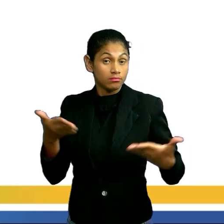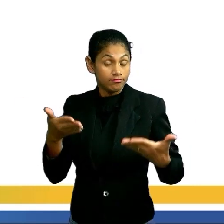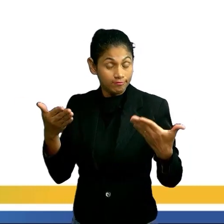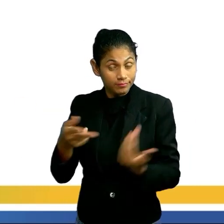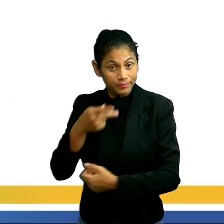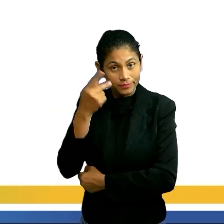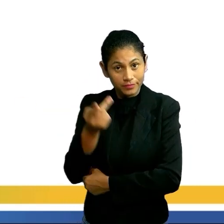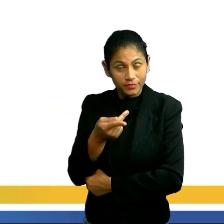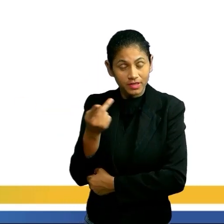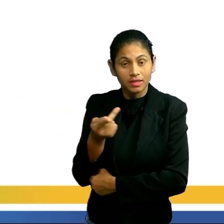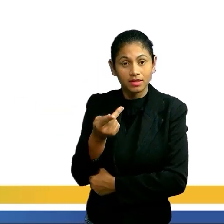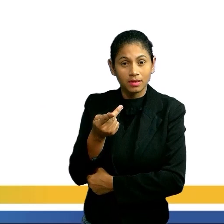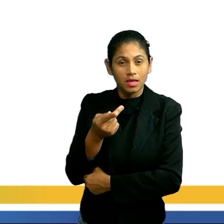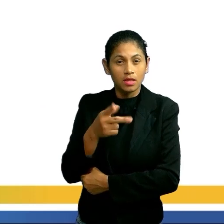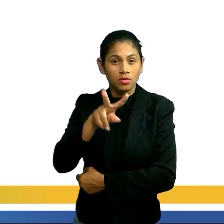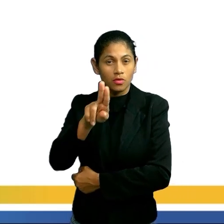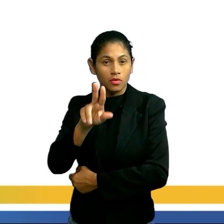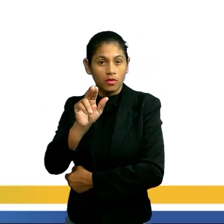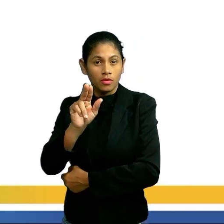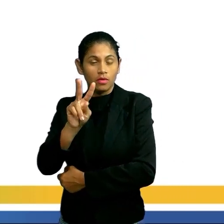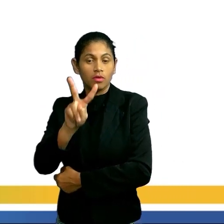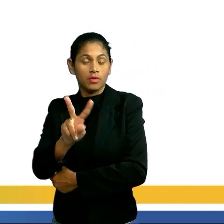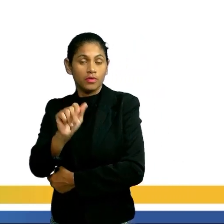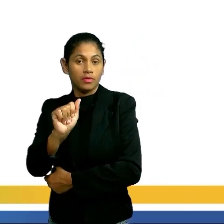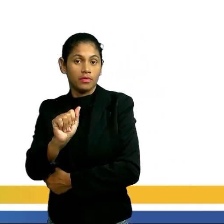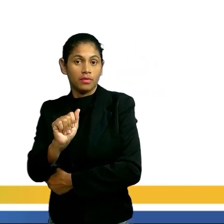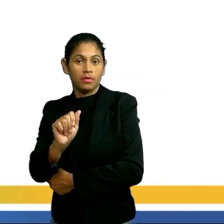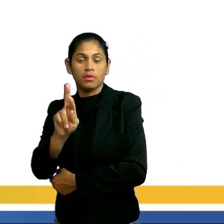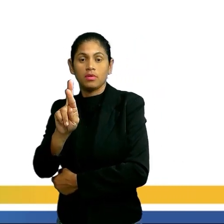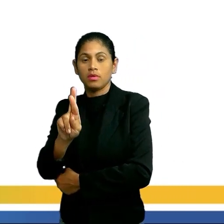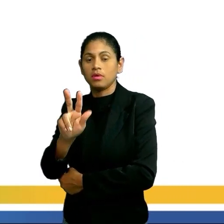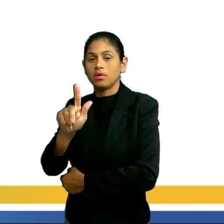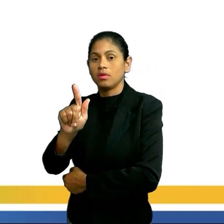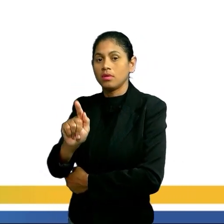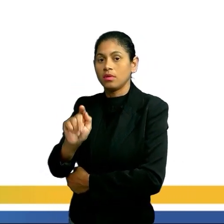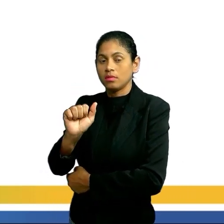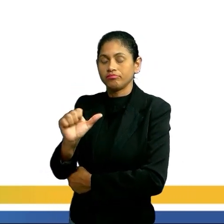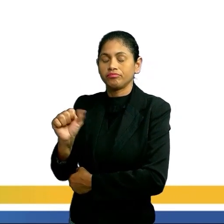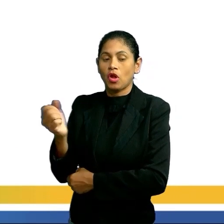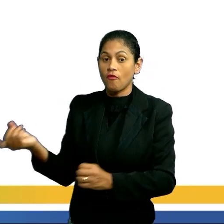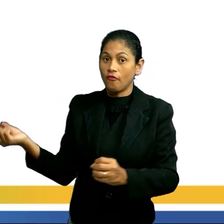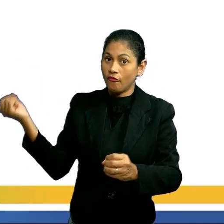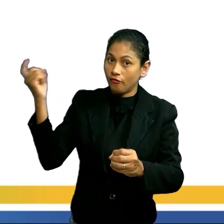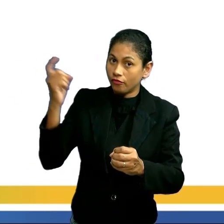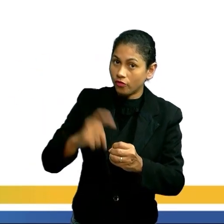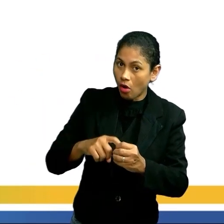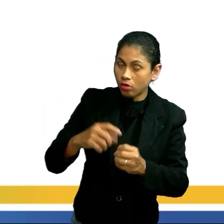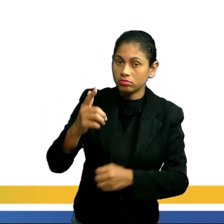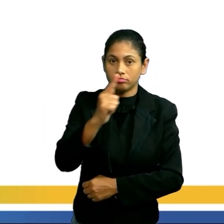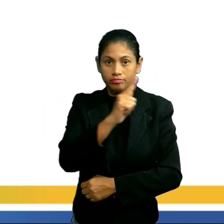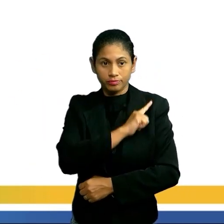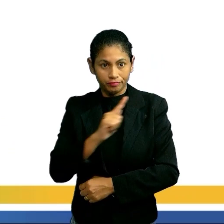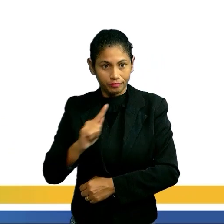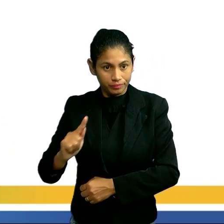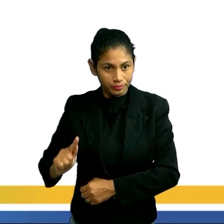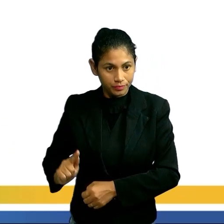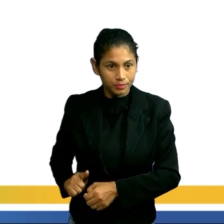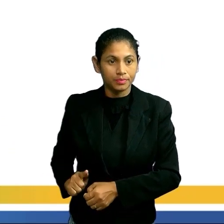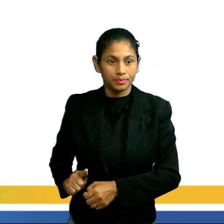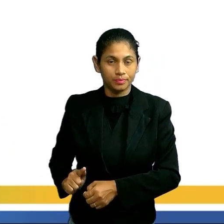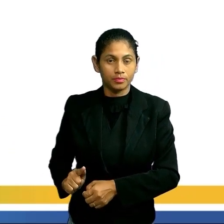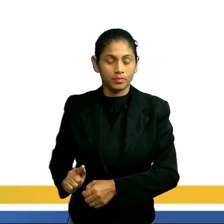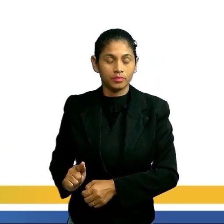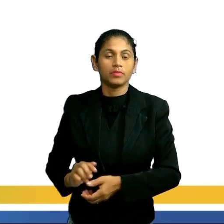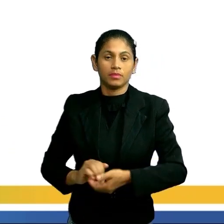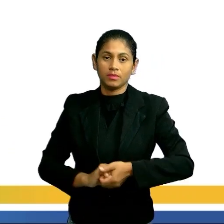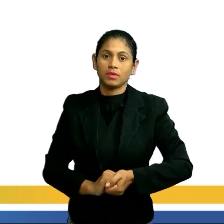amigo Vargas, que vai voltar, né, vai vir com uma nova roupagem, né, ele vai agora, o governo Vargas, o retorno,